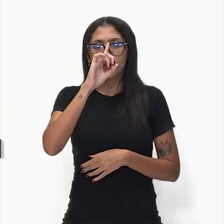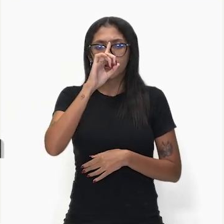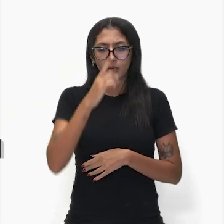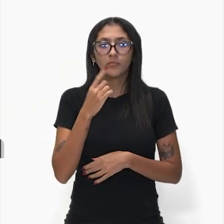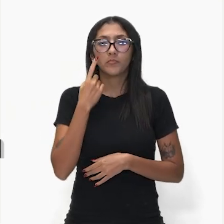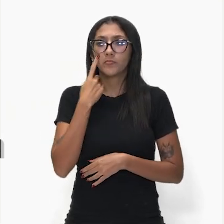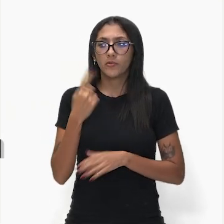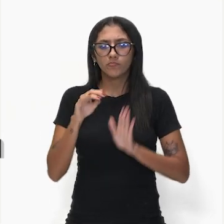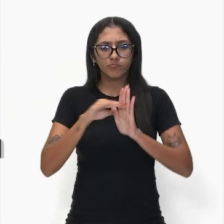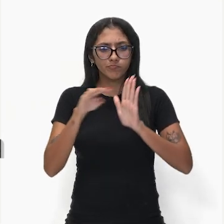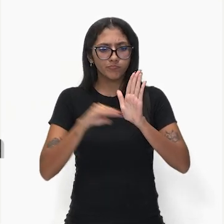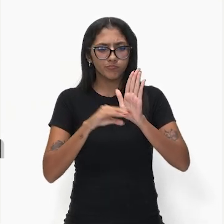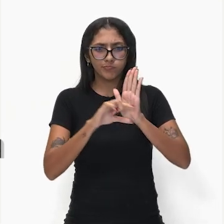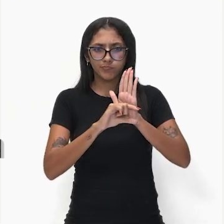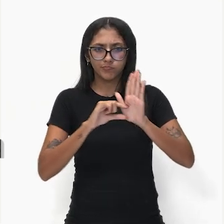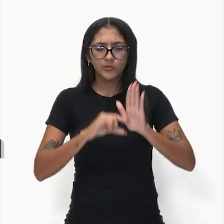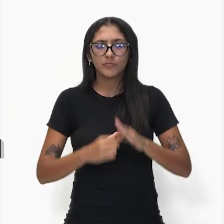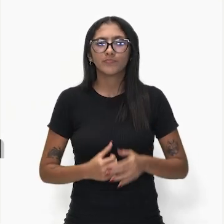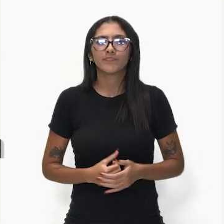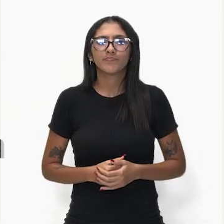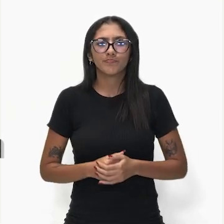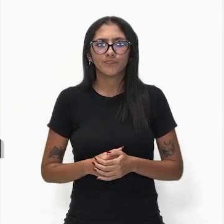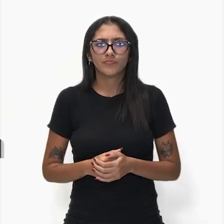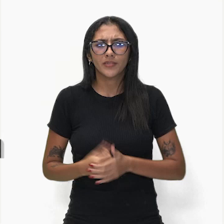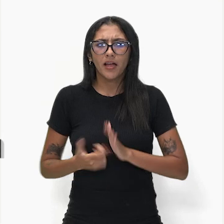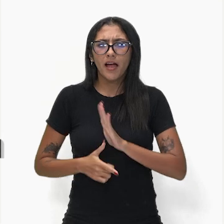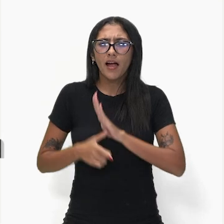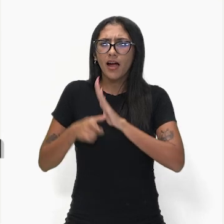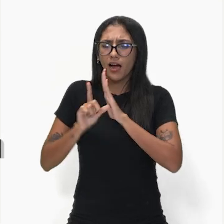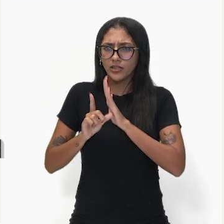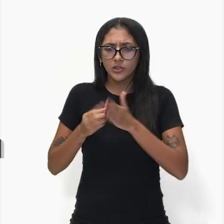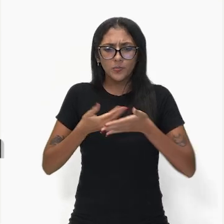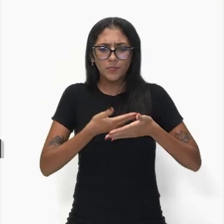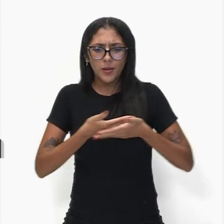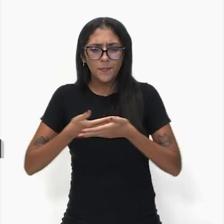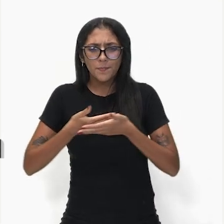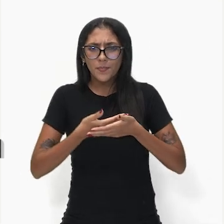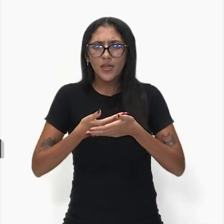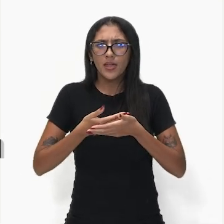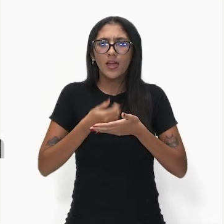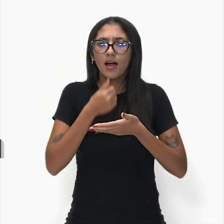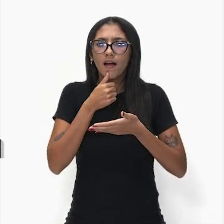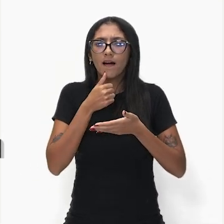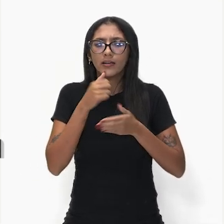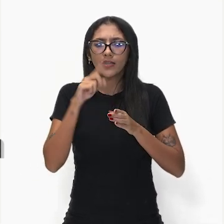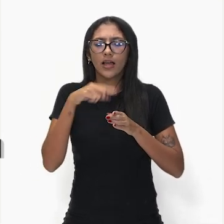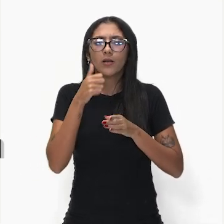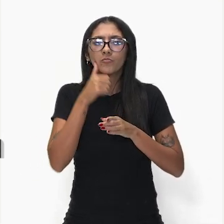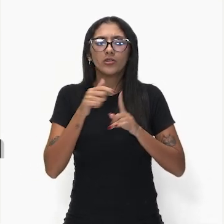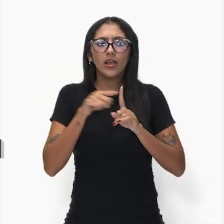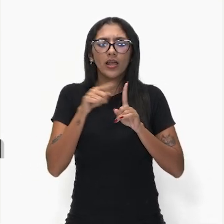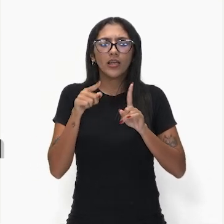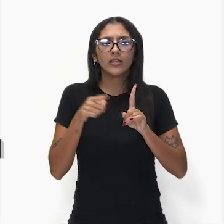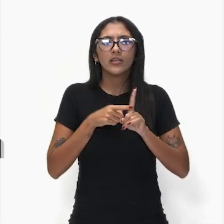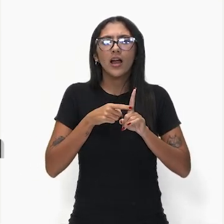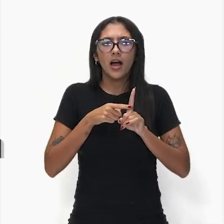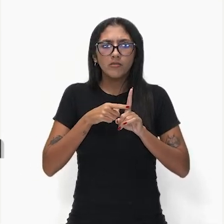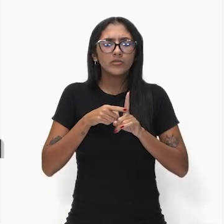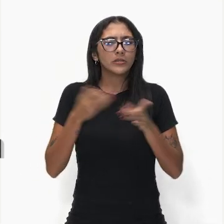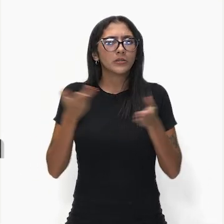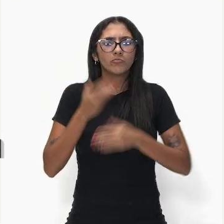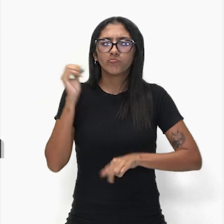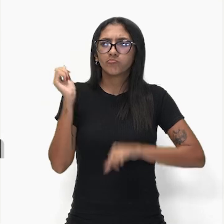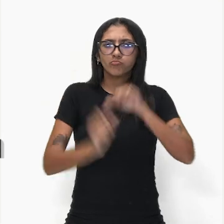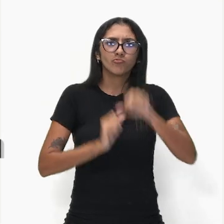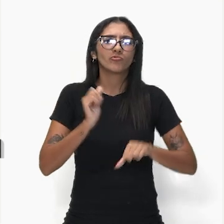trecho. E a criança que, outro tempo, trazia Cordolina tão gorda, era de certo aquela que pendia pelo colo,